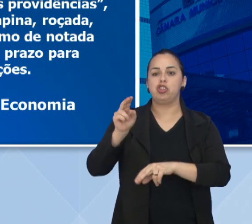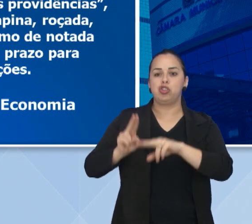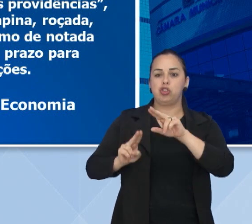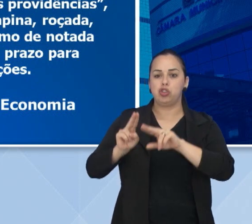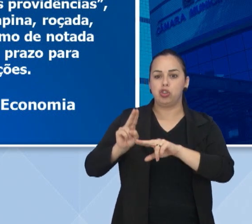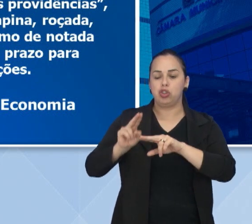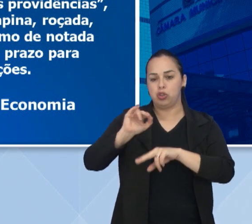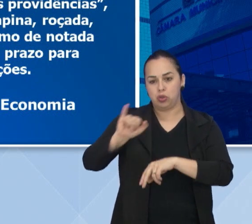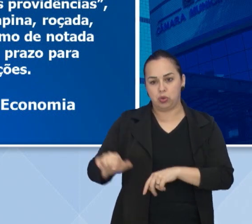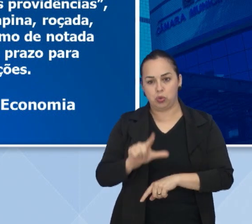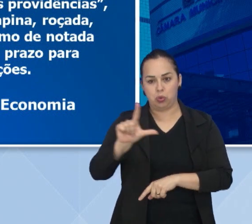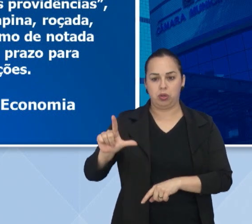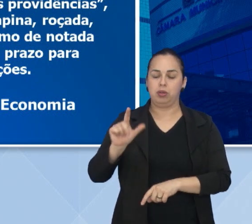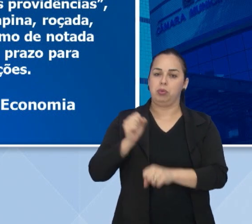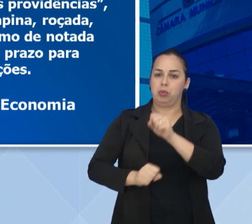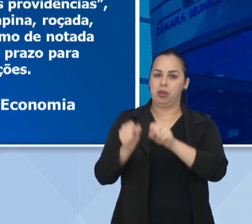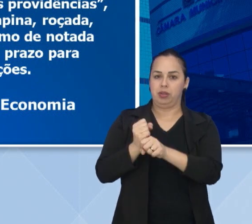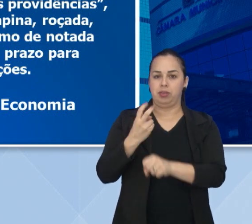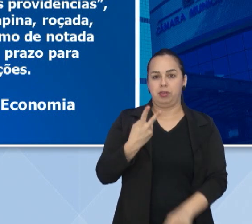2003.